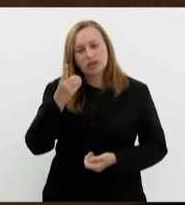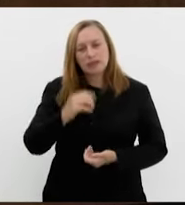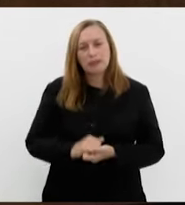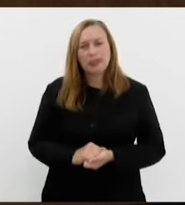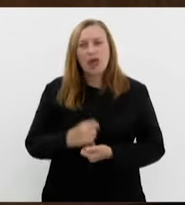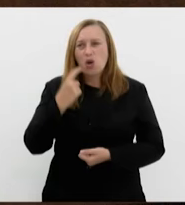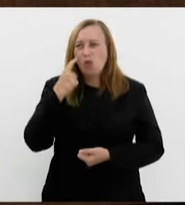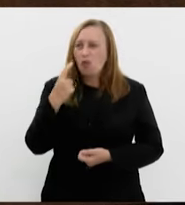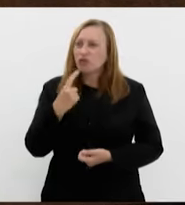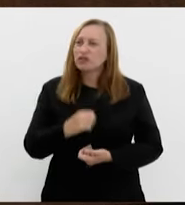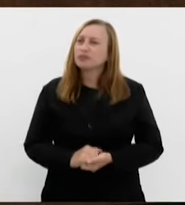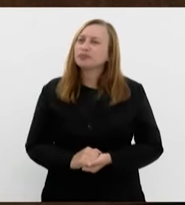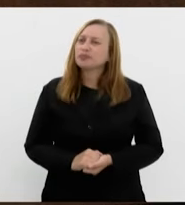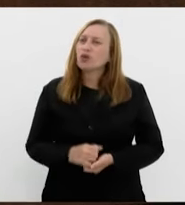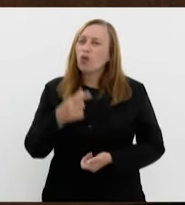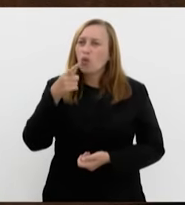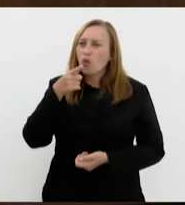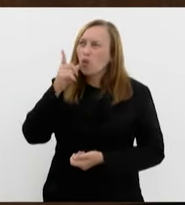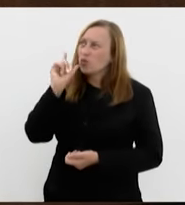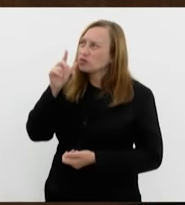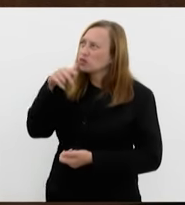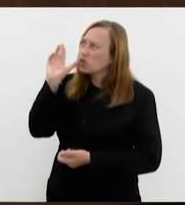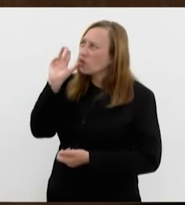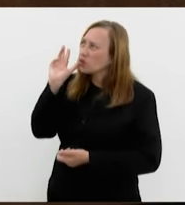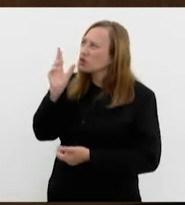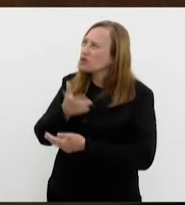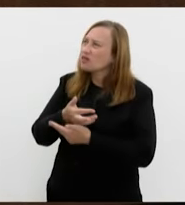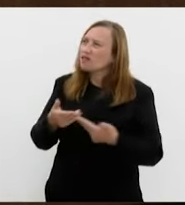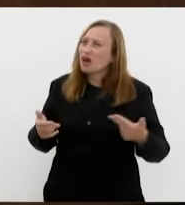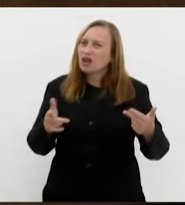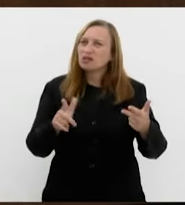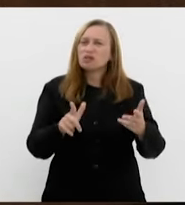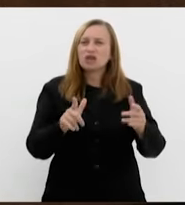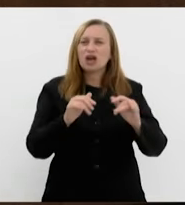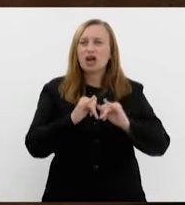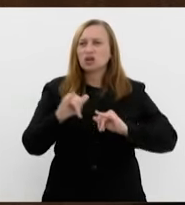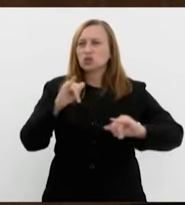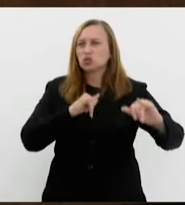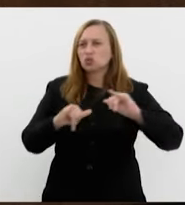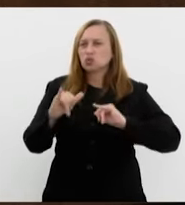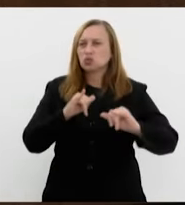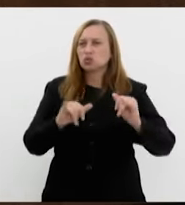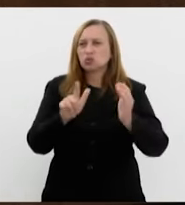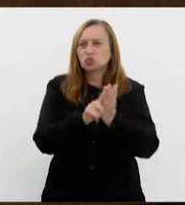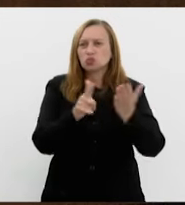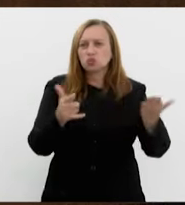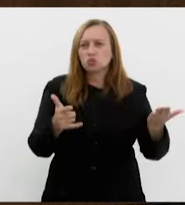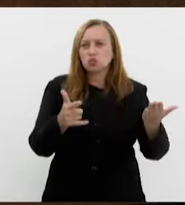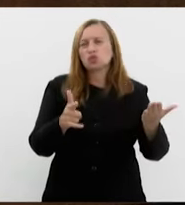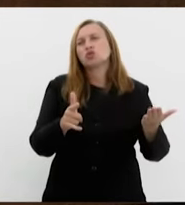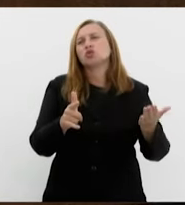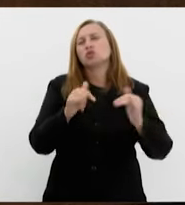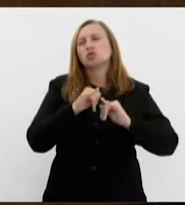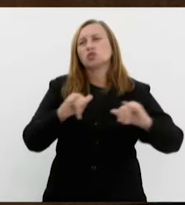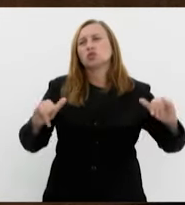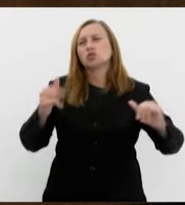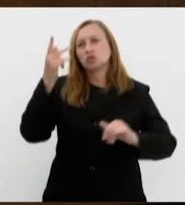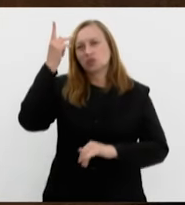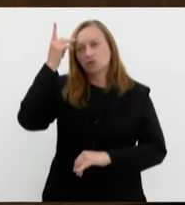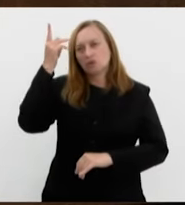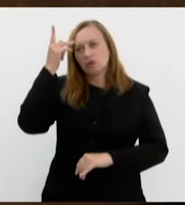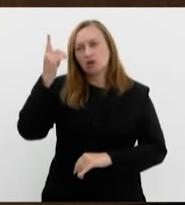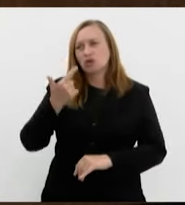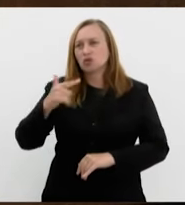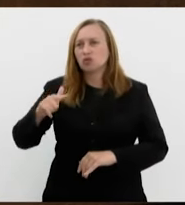vi ontem, anteontem, grandes matérias no Estado de São Paulo, em outros jornais, um levantamento que